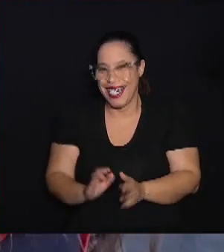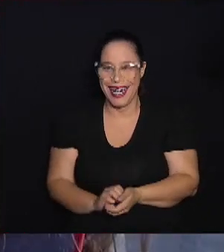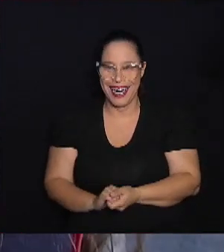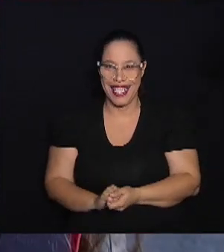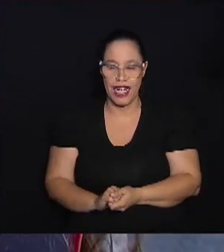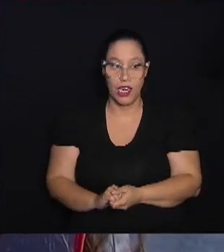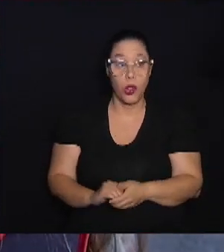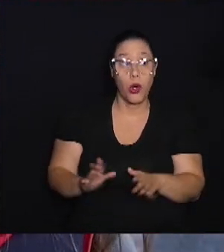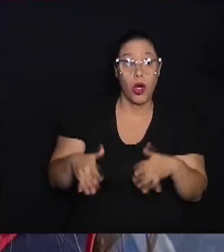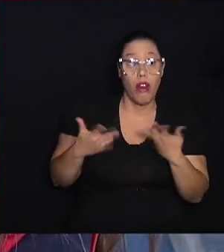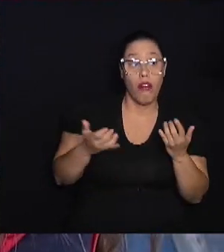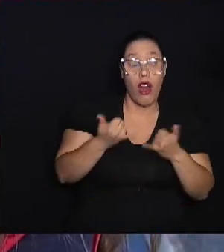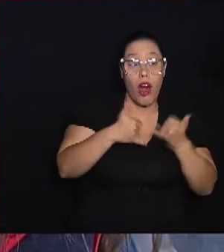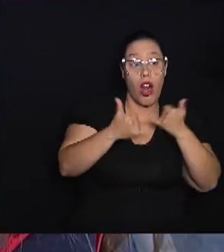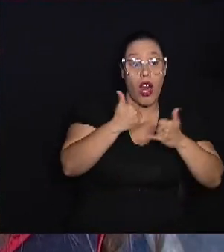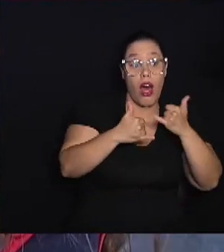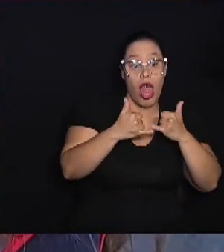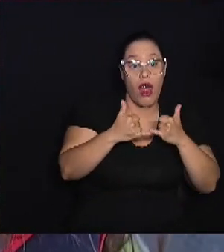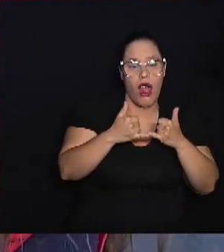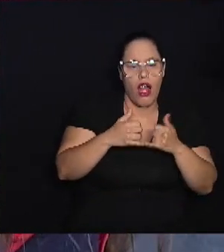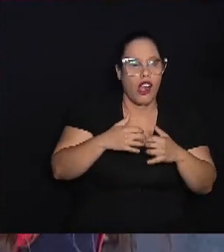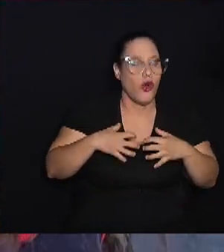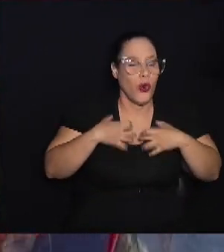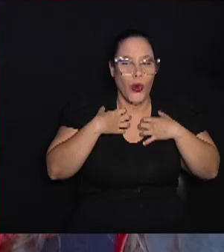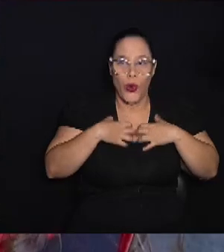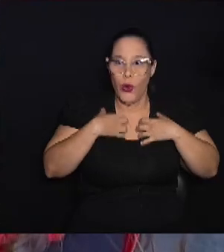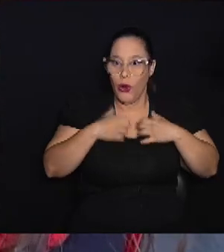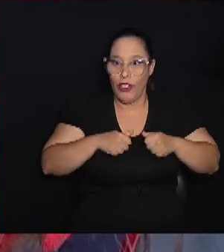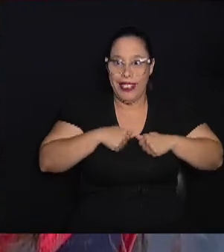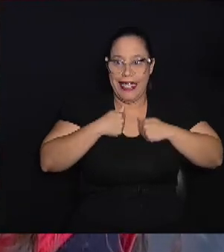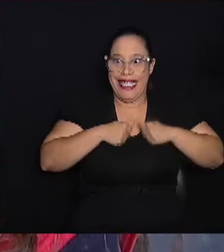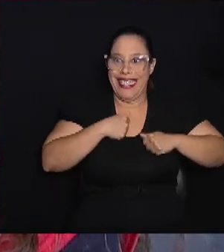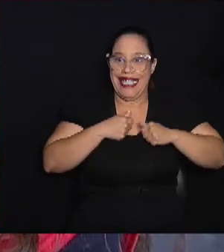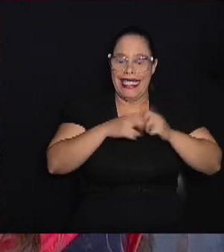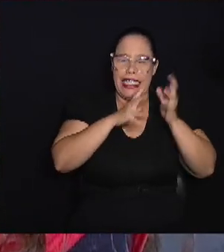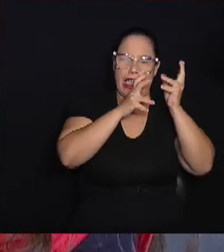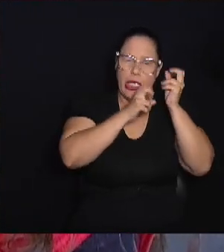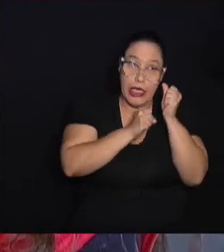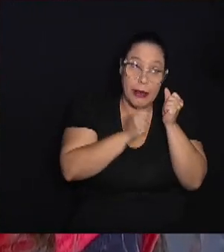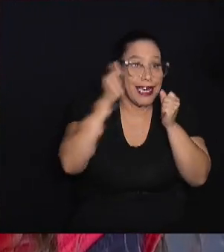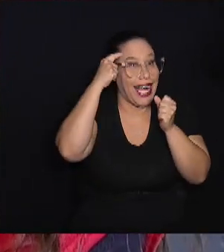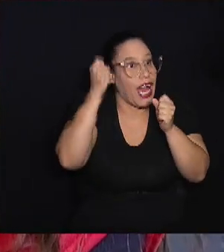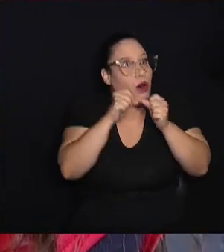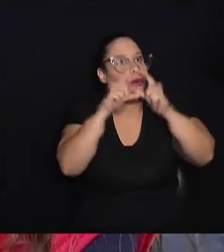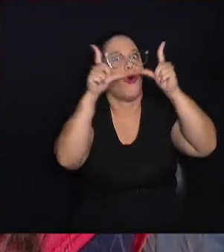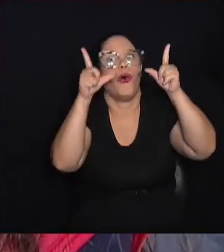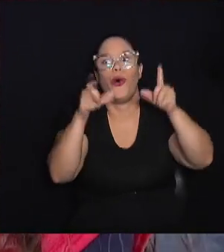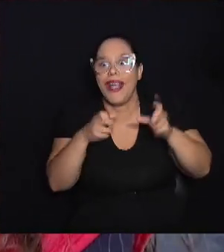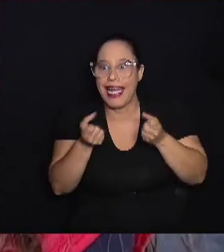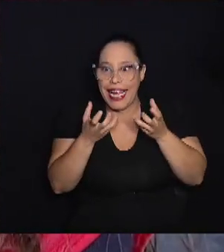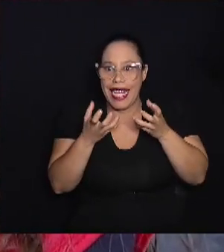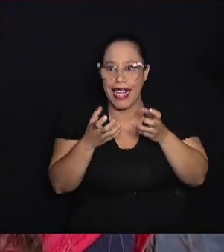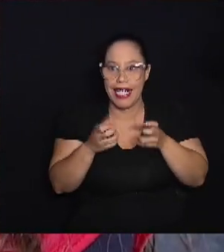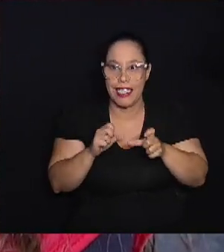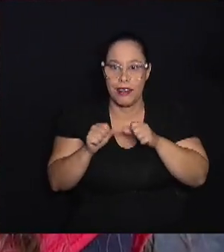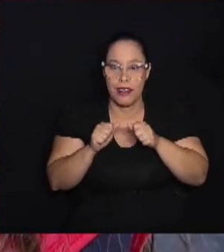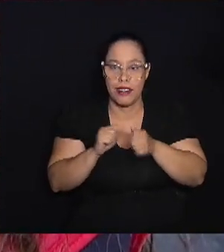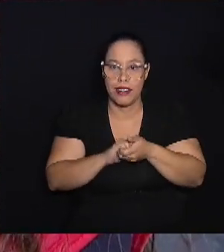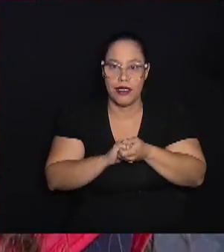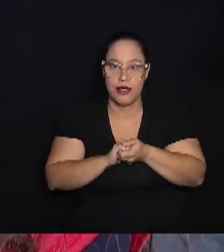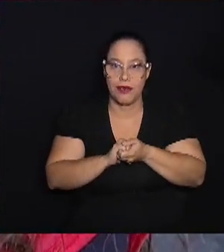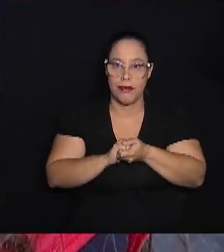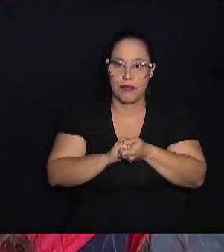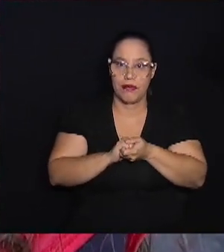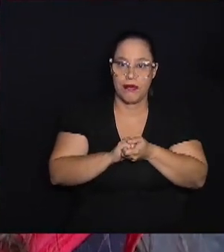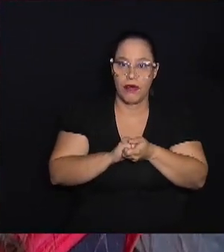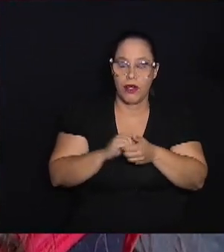Qual a brincadeira que você sempre fica ansiosa? Você dorme e já acorda querendo vir para cá fazer? Canibal.